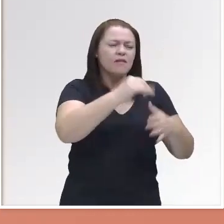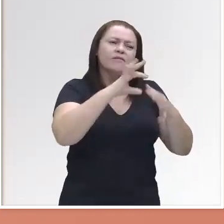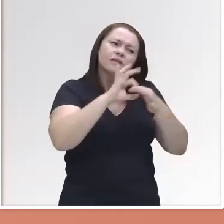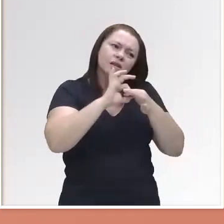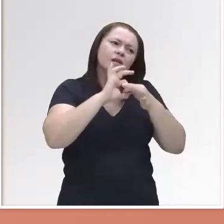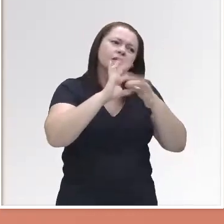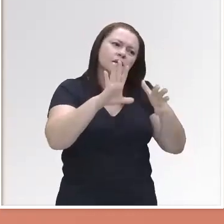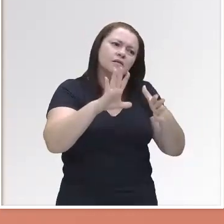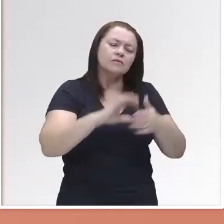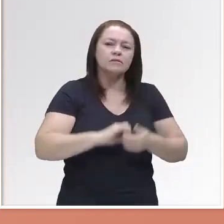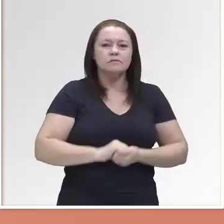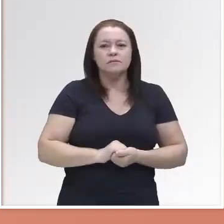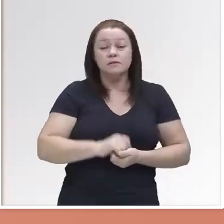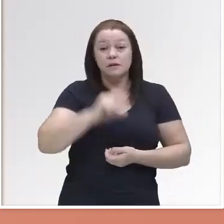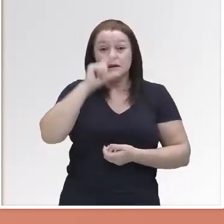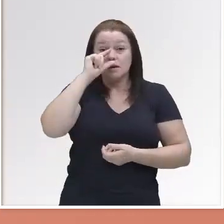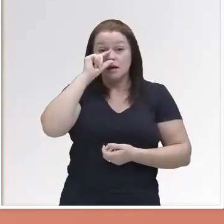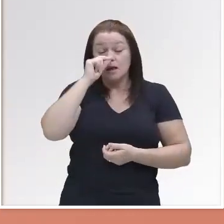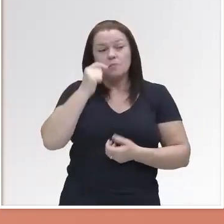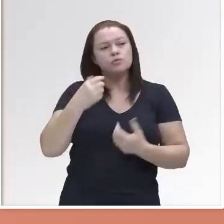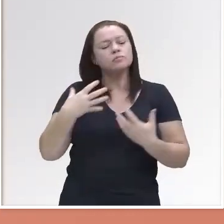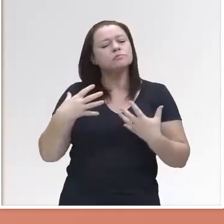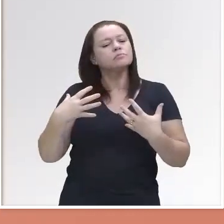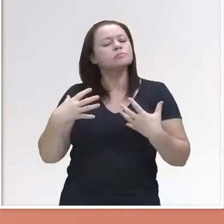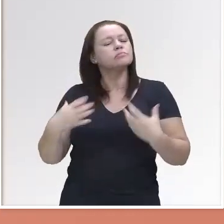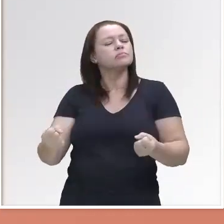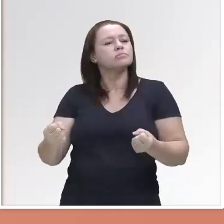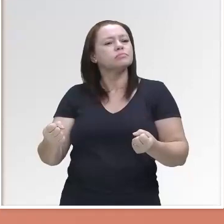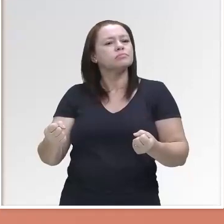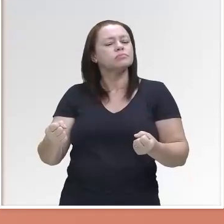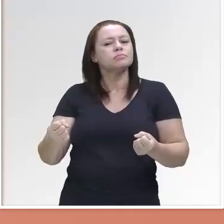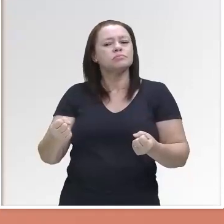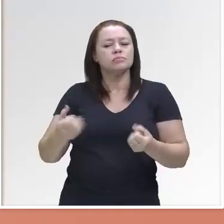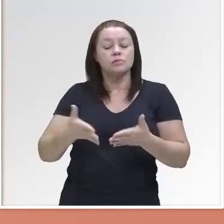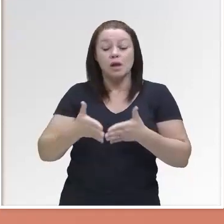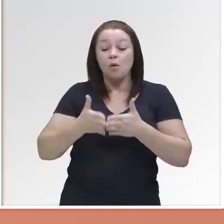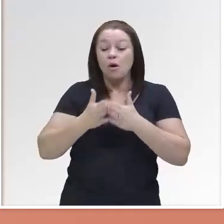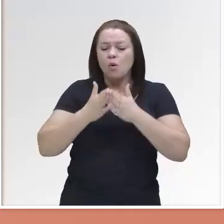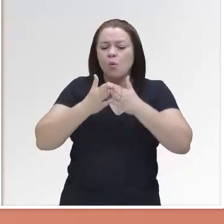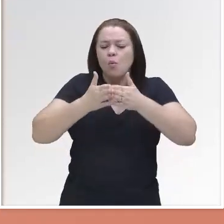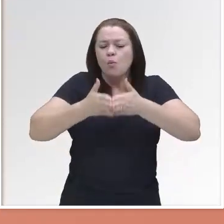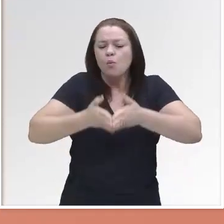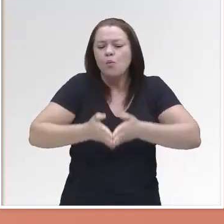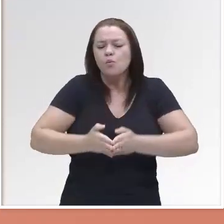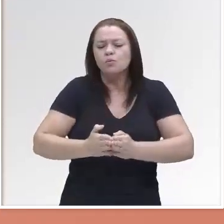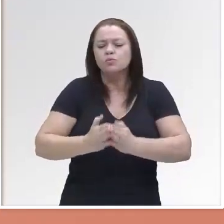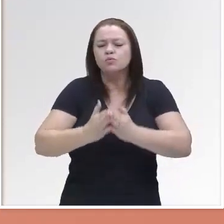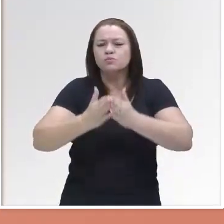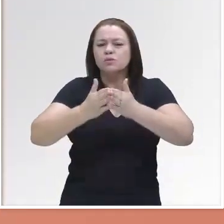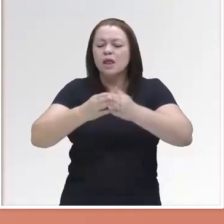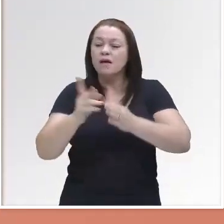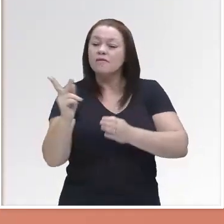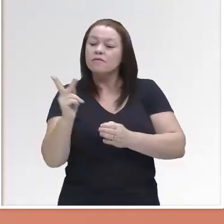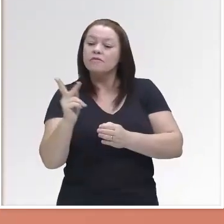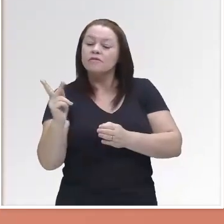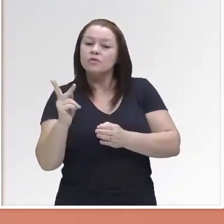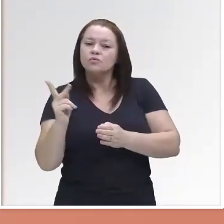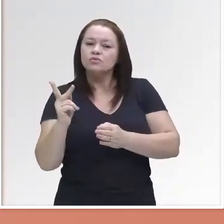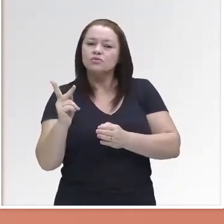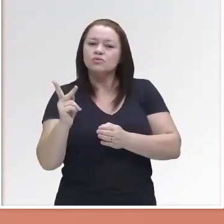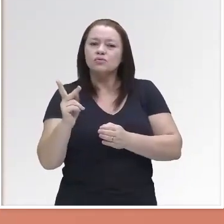ver isto, o corajoso príncipe fez o navio atravessar o coração da bruxa. O corpo da